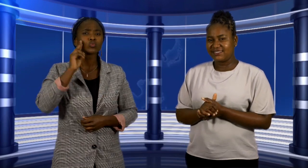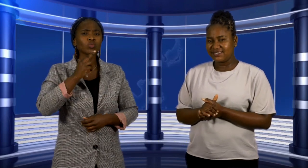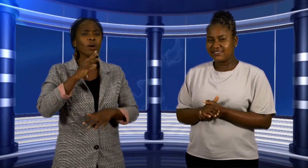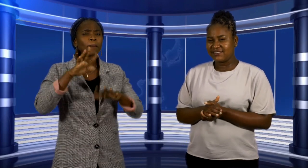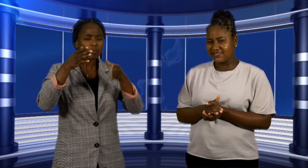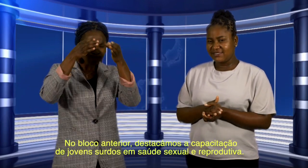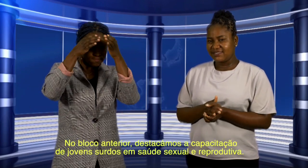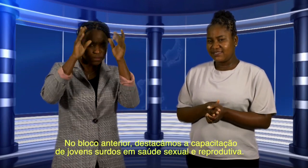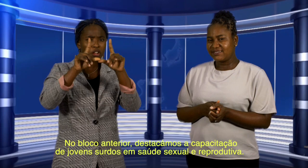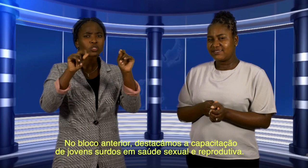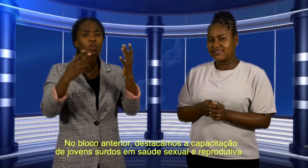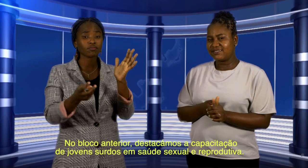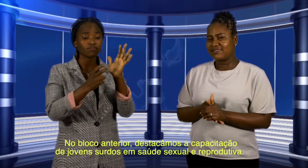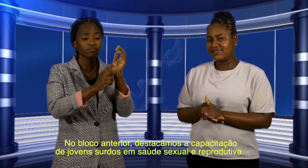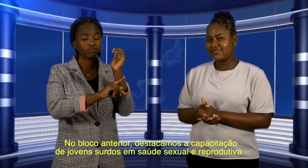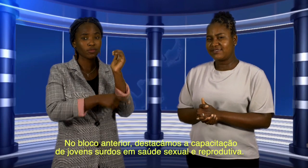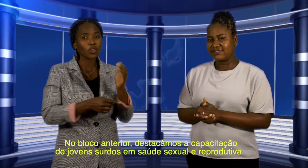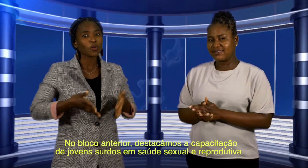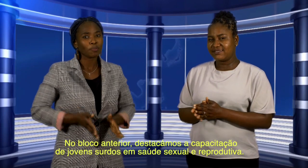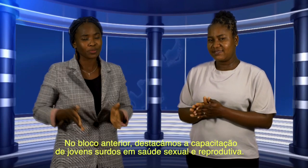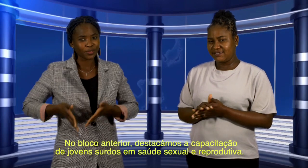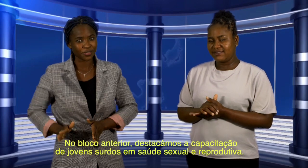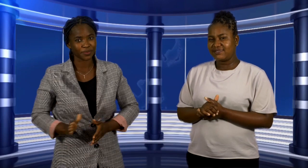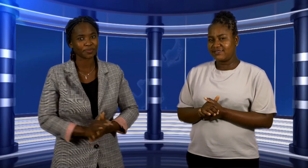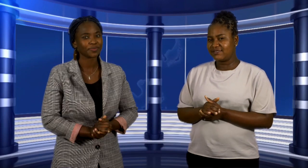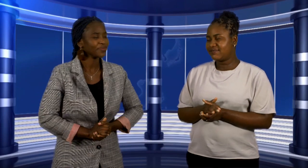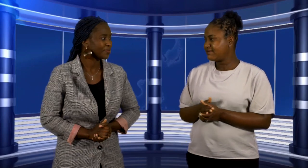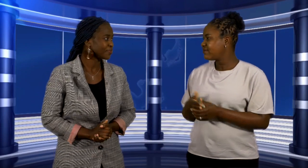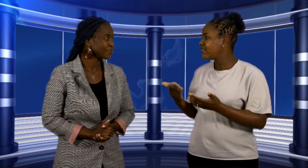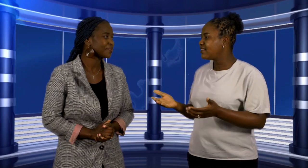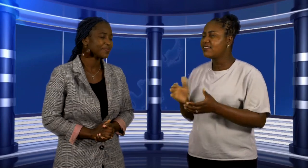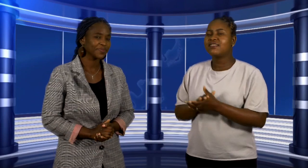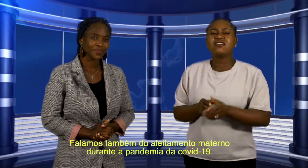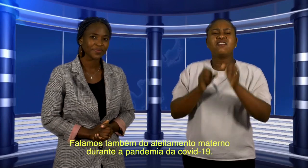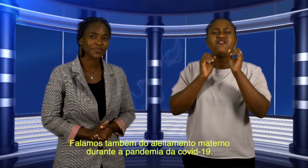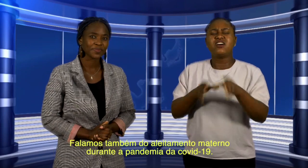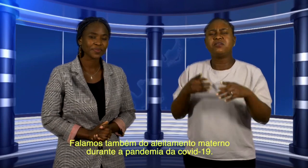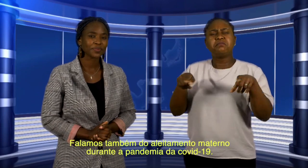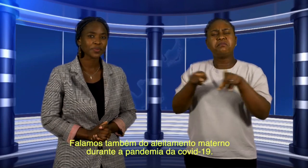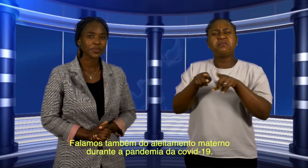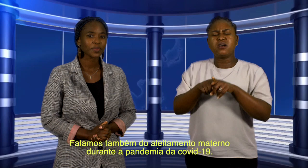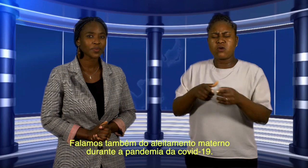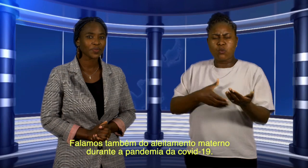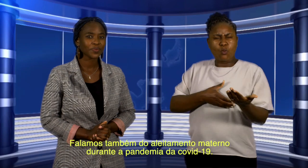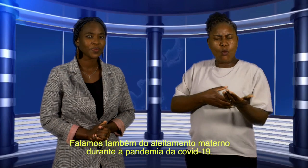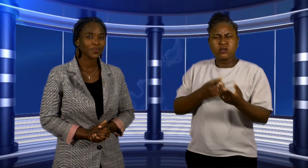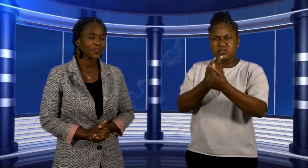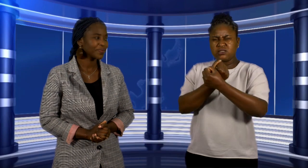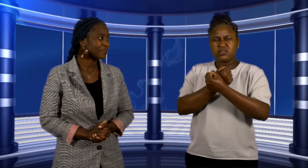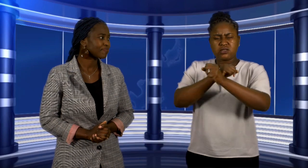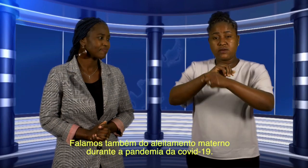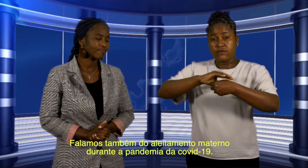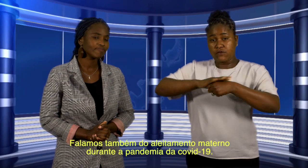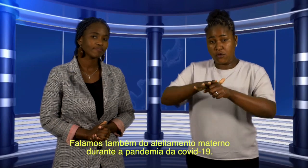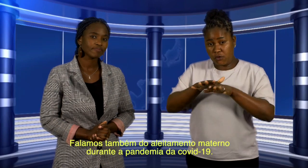capacitação de jovens surdos em saúde sexual e reprodutiva Falamos também do alentamento materno